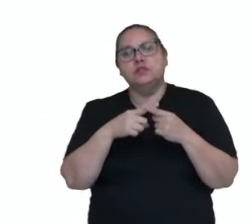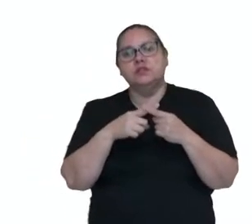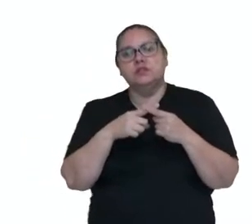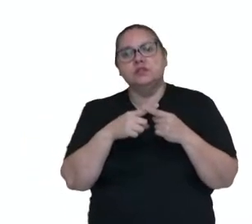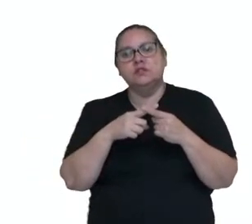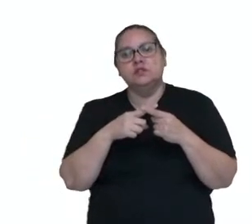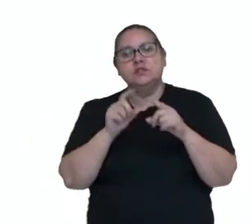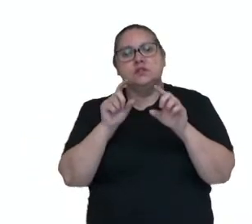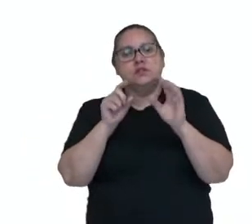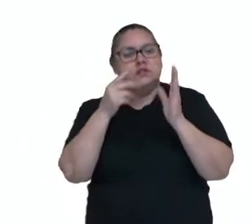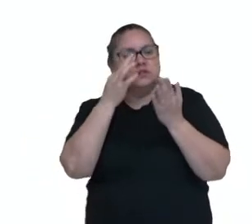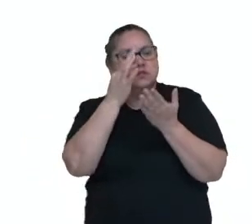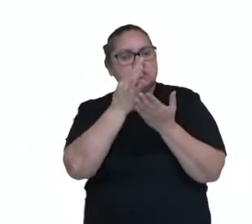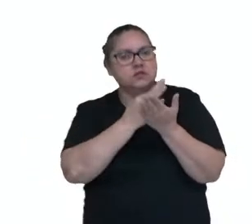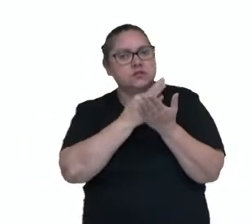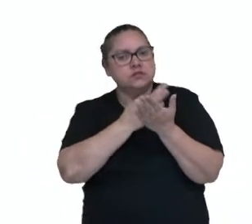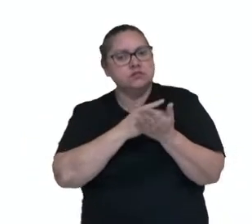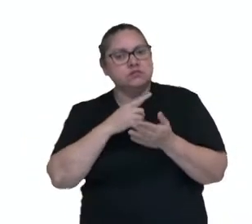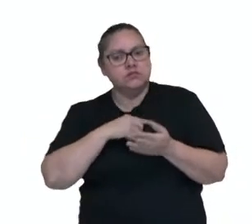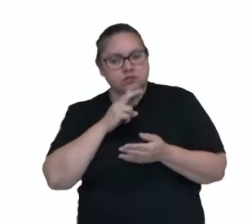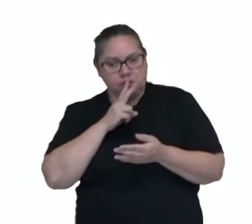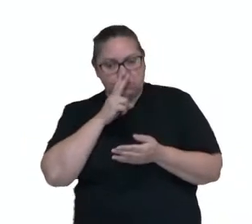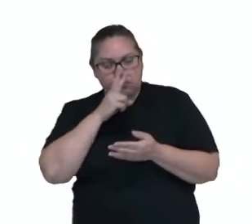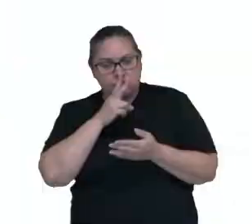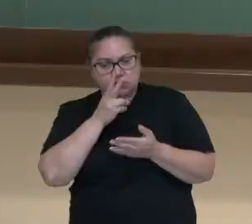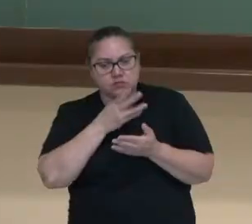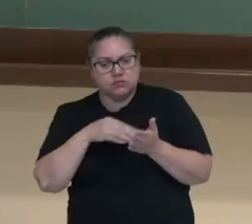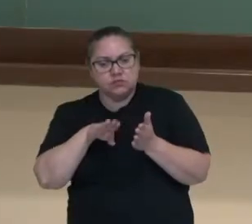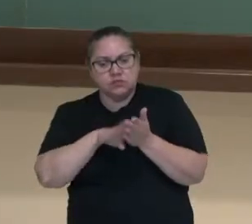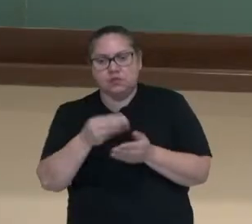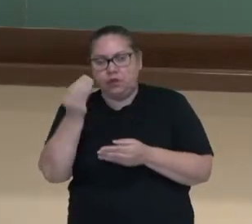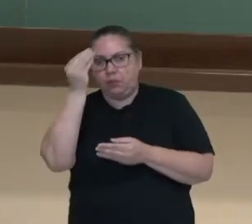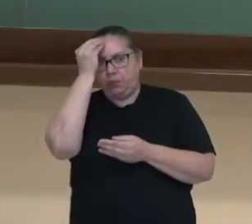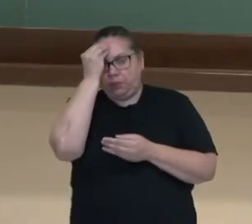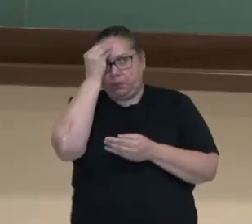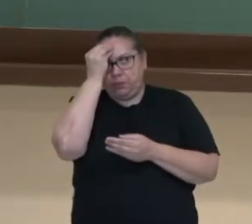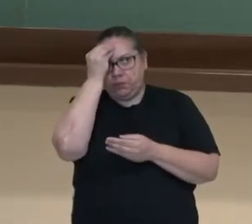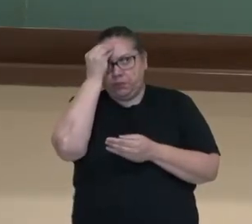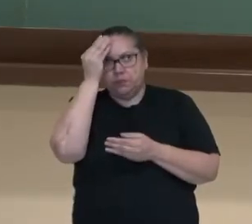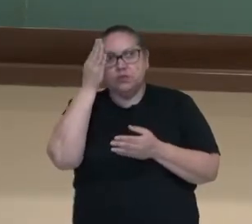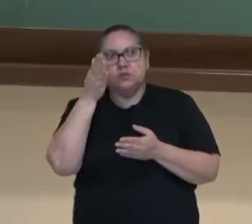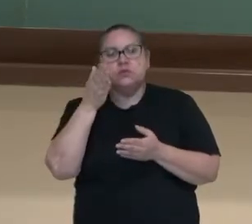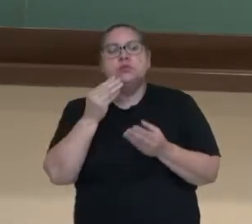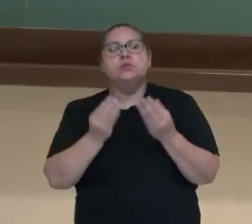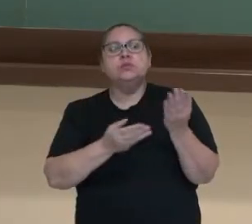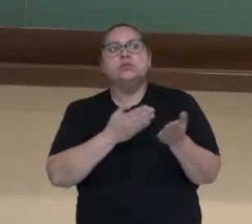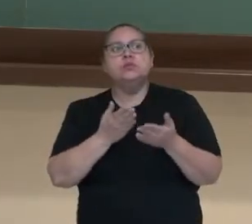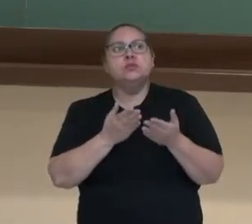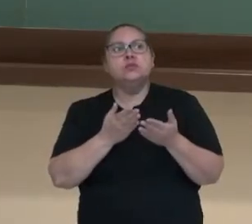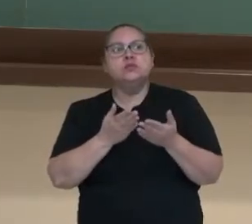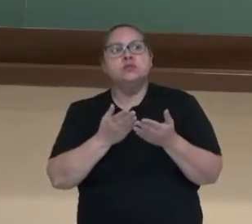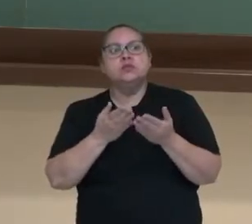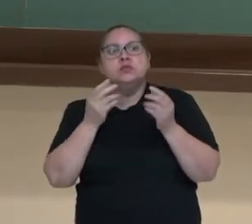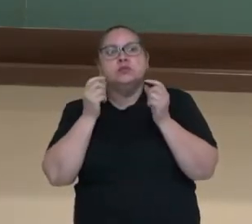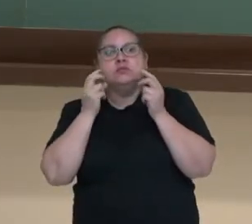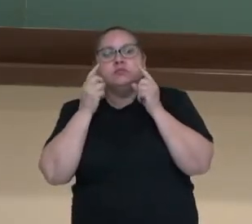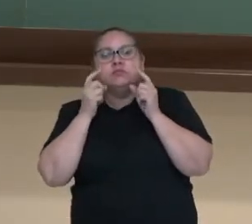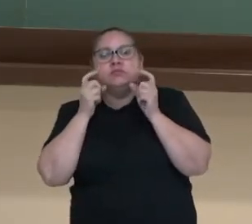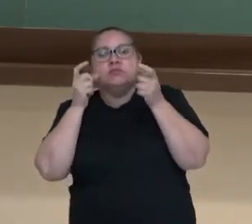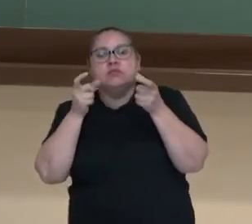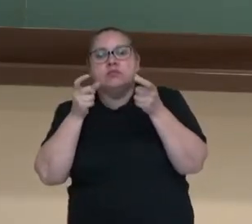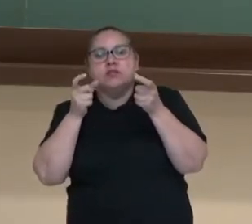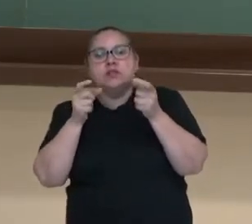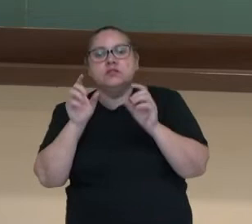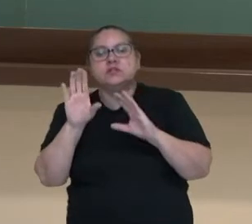Esses textos tinham que ter um reforço para serem memorizados. Com isso, nos atemos agora